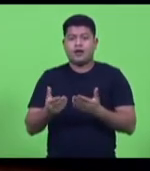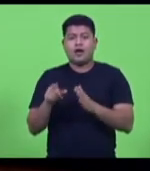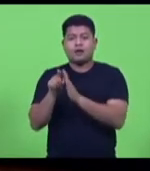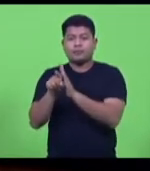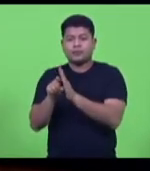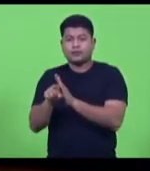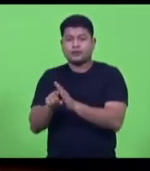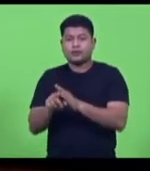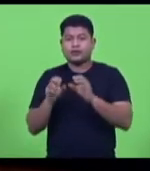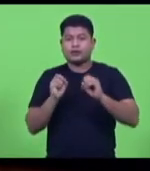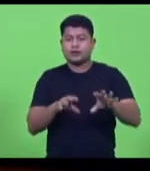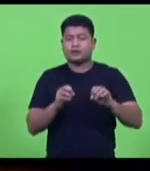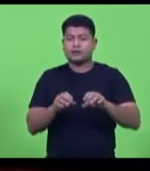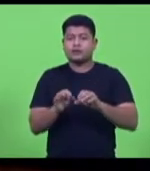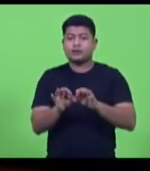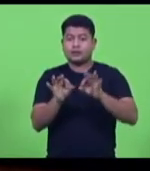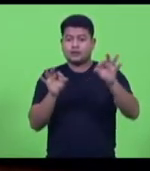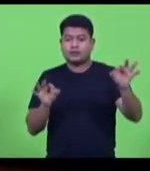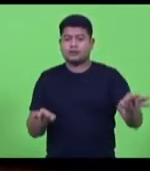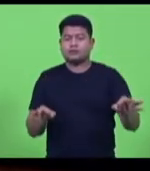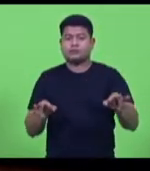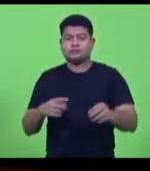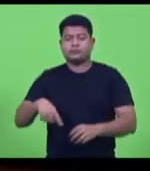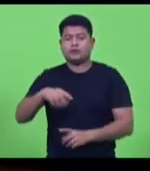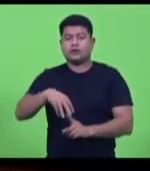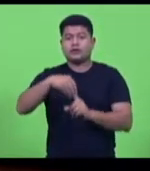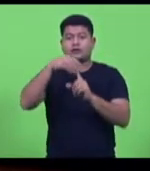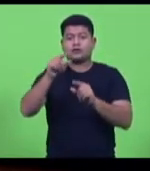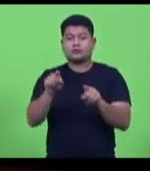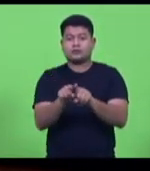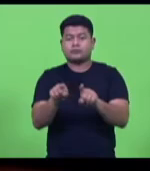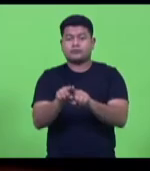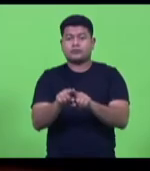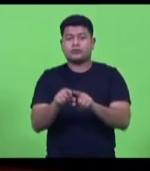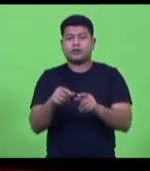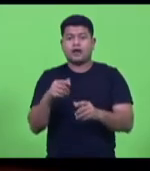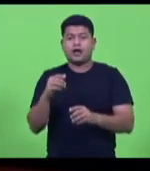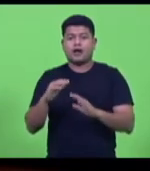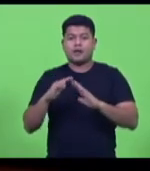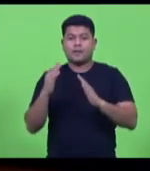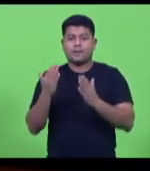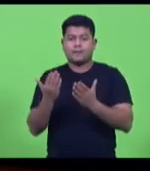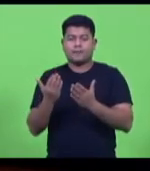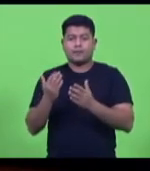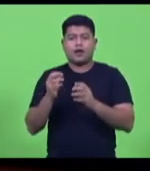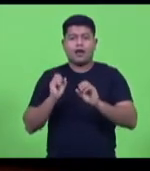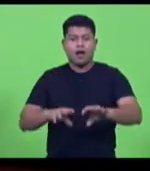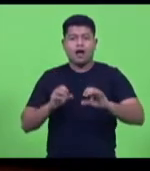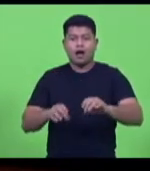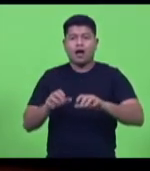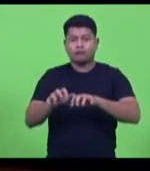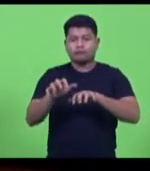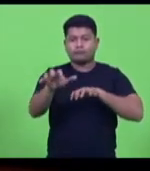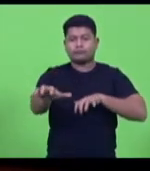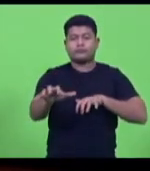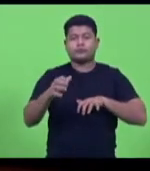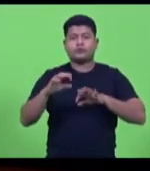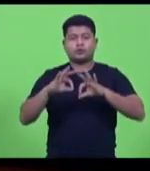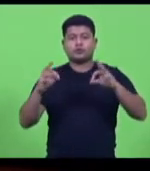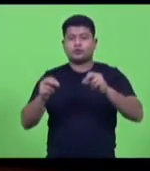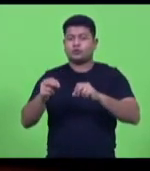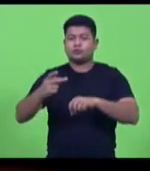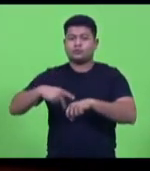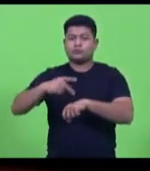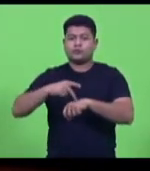e extensão. Destacamos ainda que as aulas remotas em todo o país estão